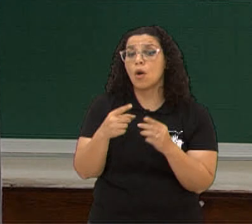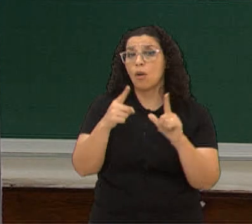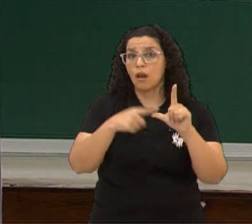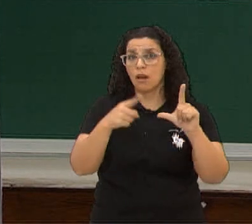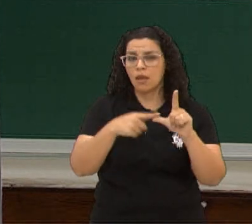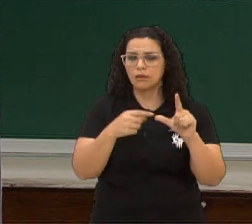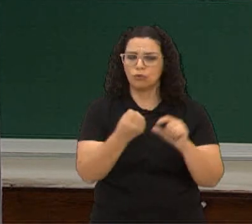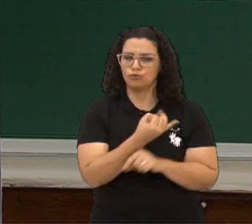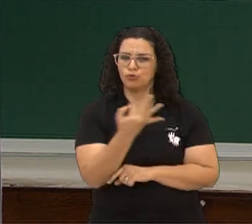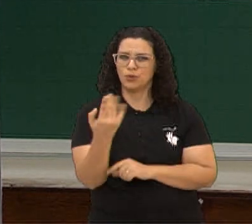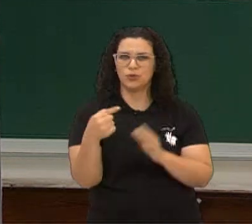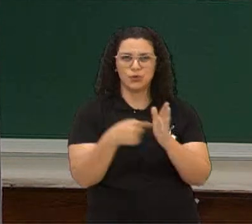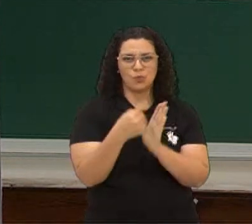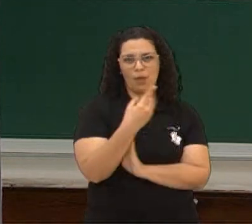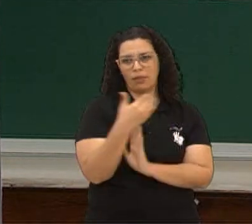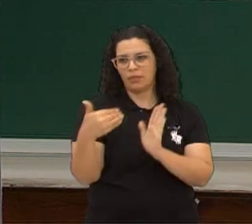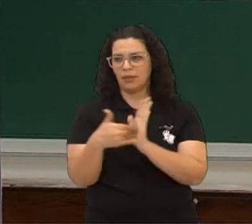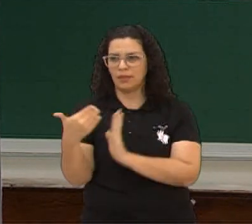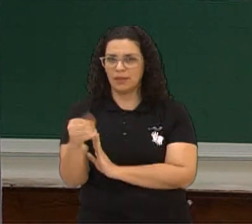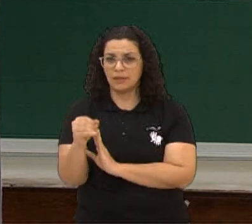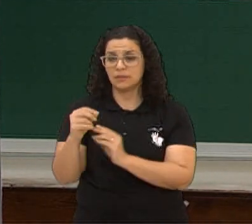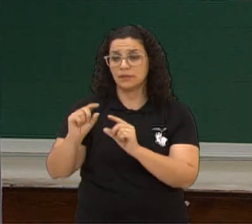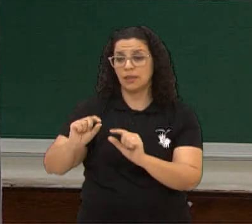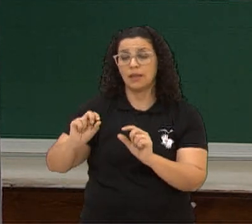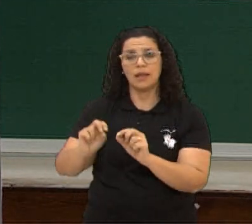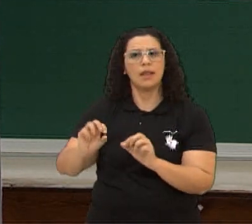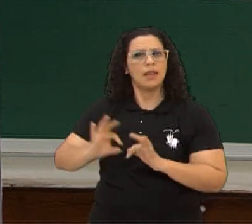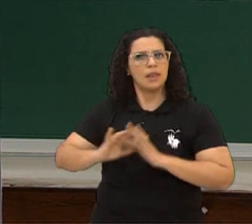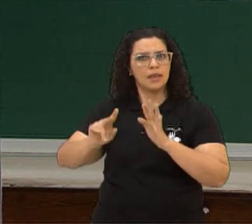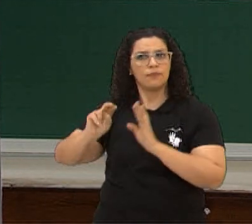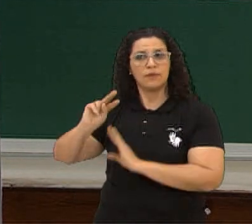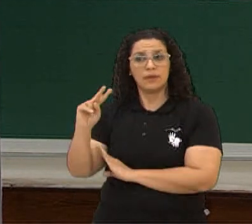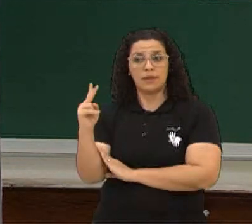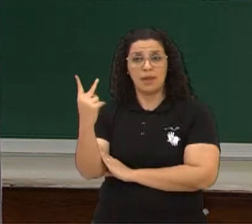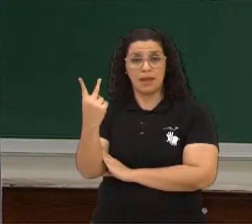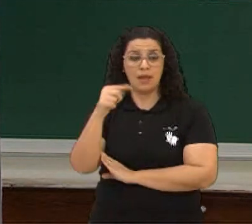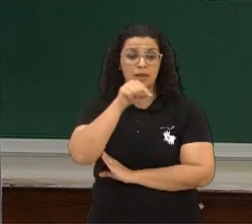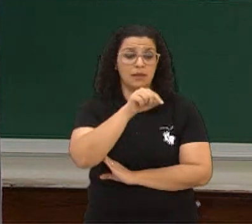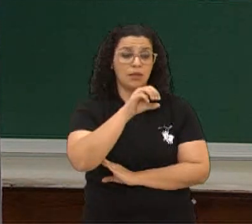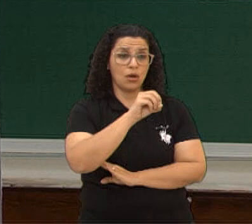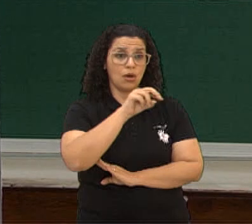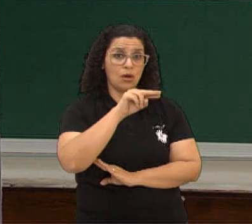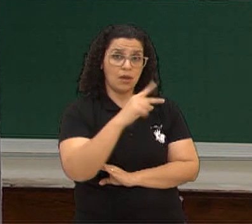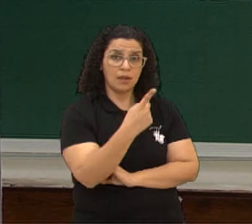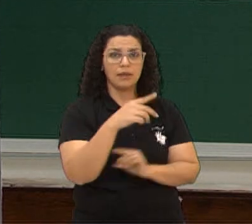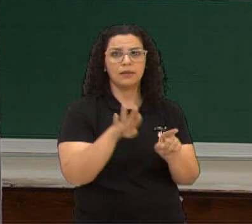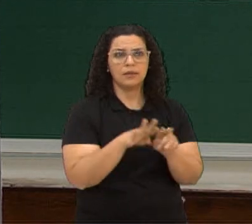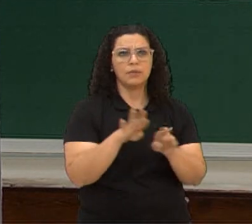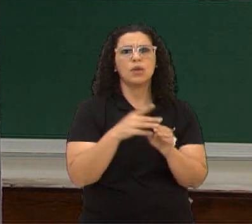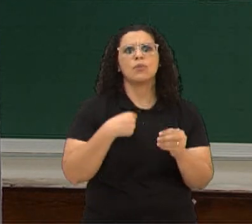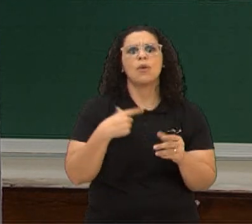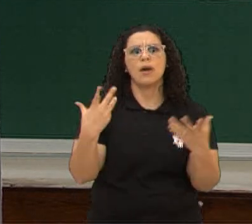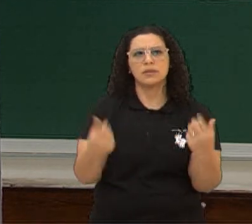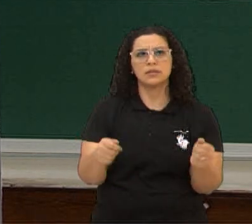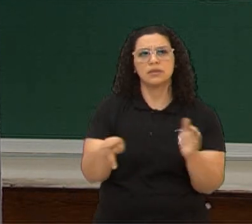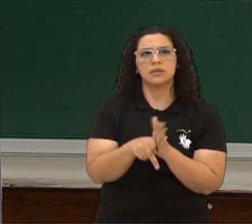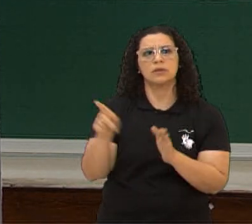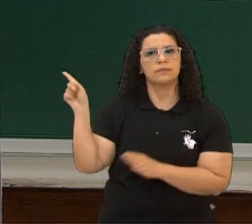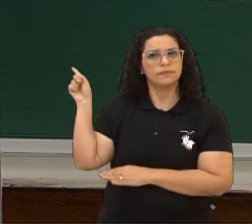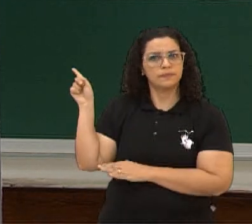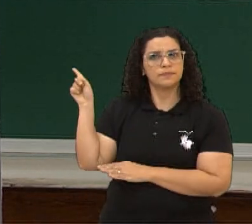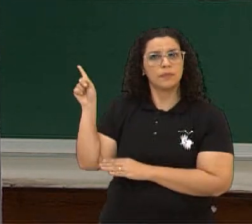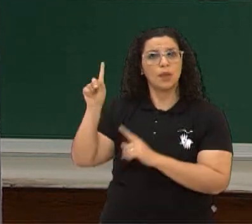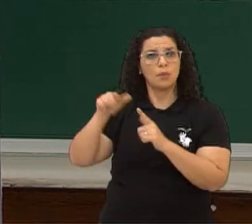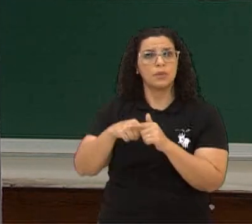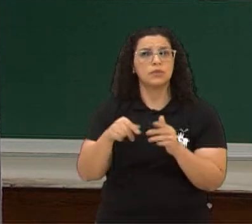opções vai me dar a liberação do H e do OH. Então, ele tem que ter maior tendência. Então, vai ganhar